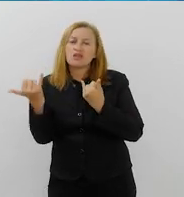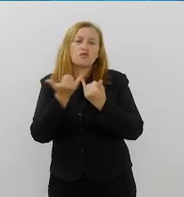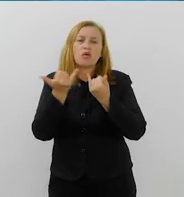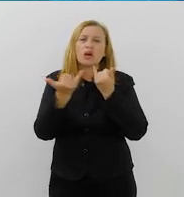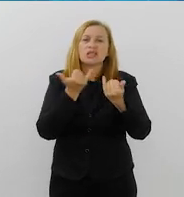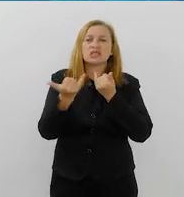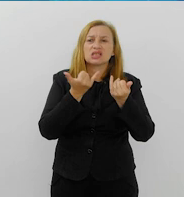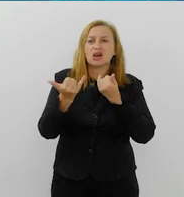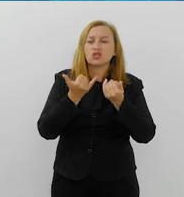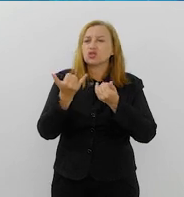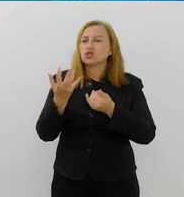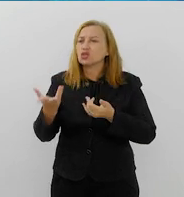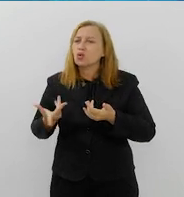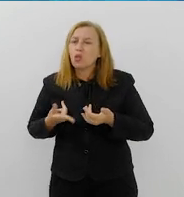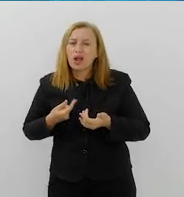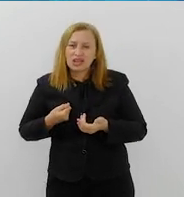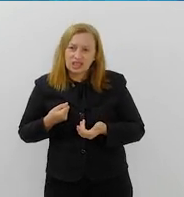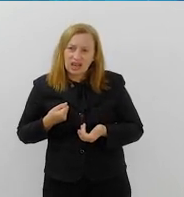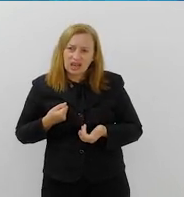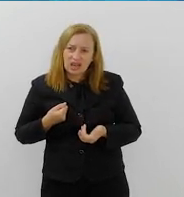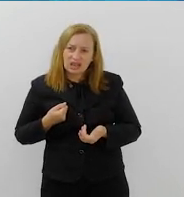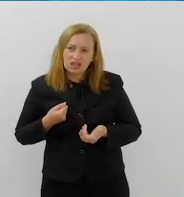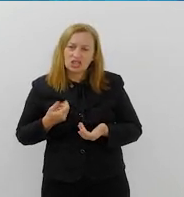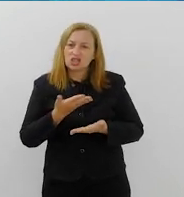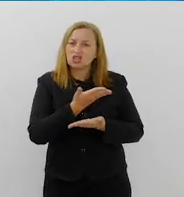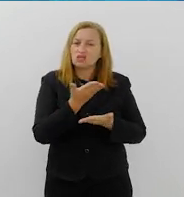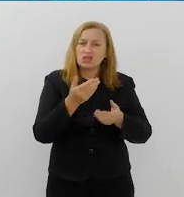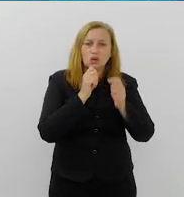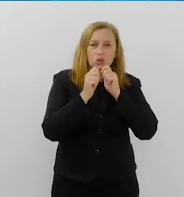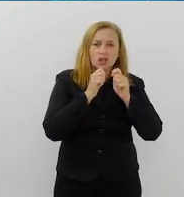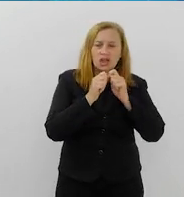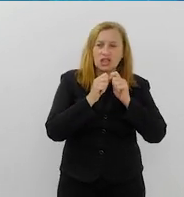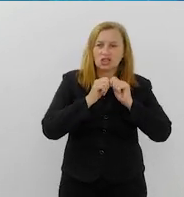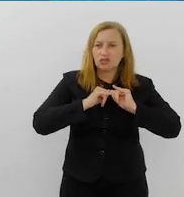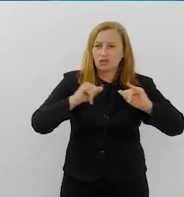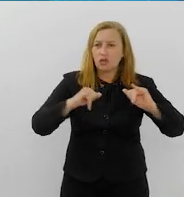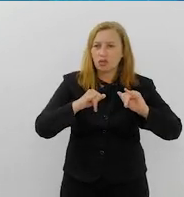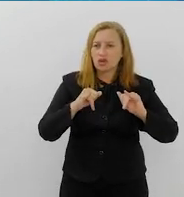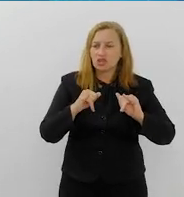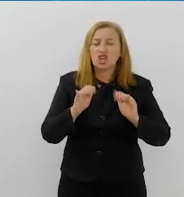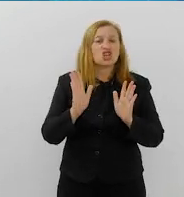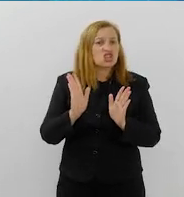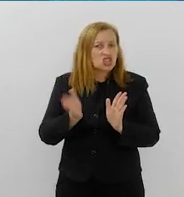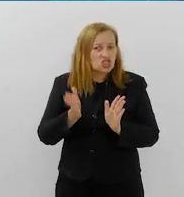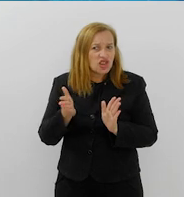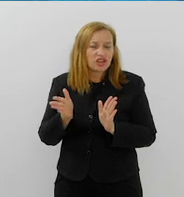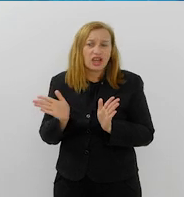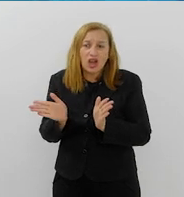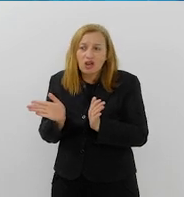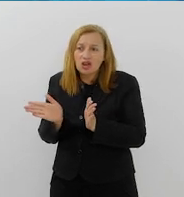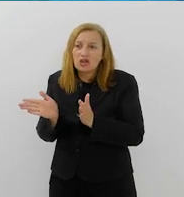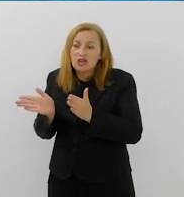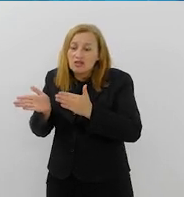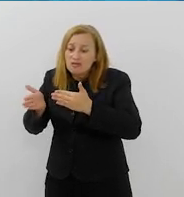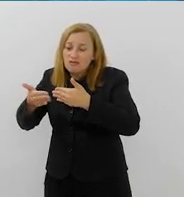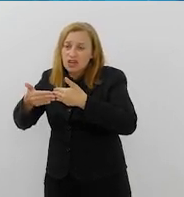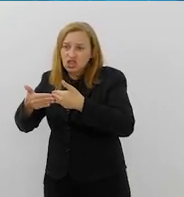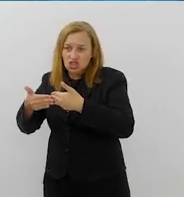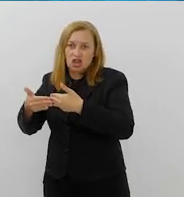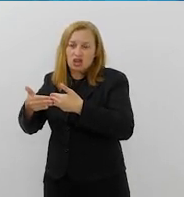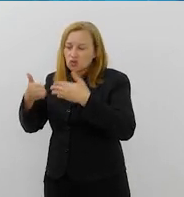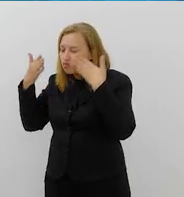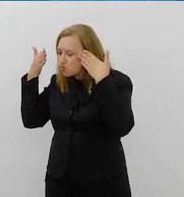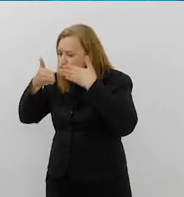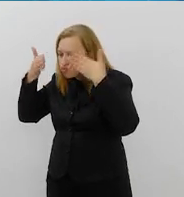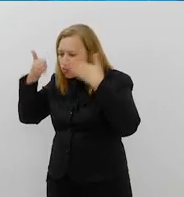responsabilizo a informação, né, de qualidade vindo de vocês, jornalistas? A bolha já foi feita, né? As pessoas vão